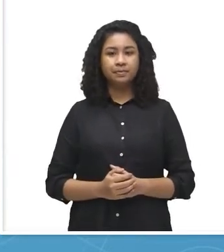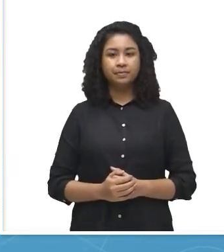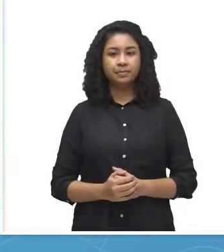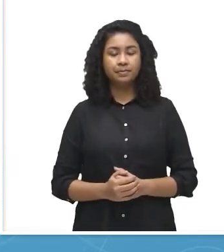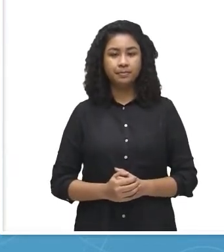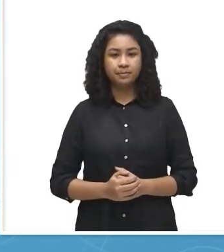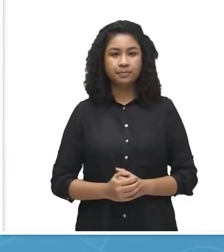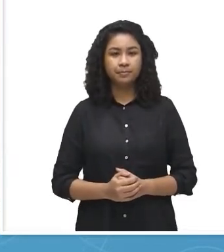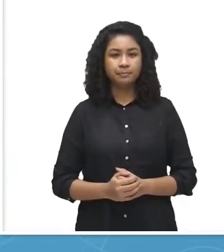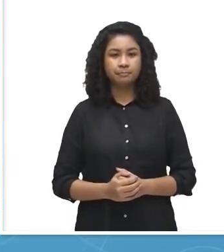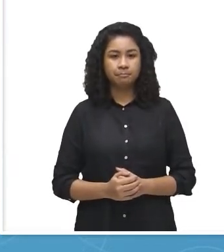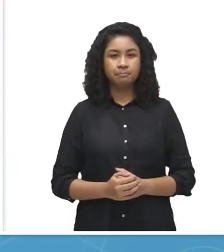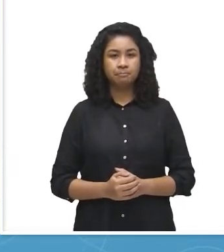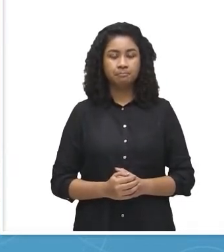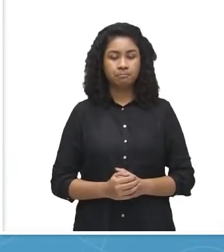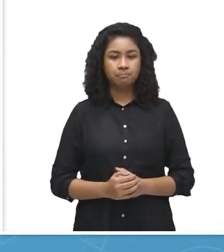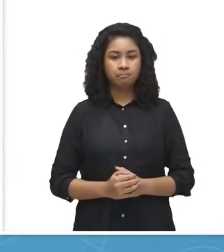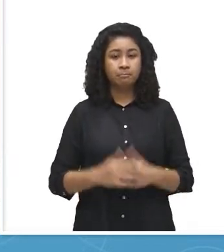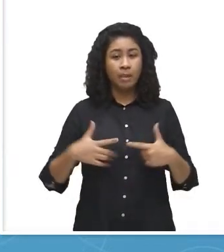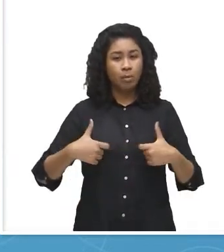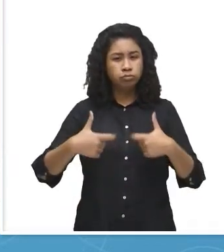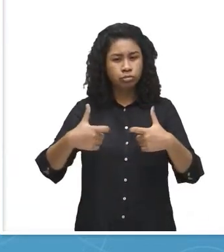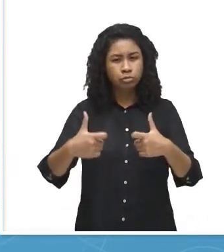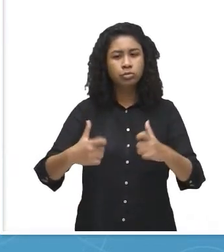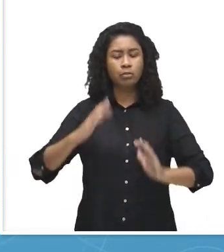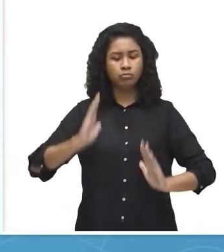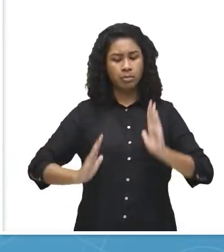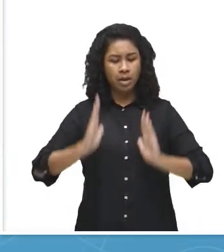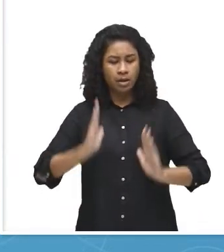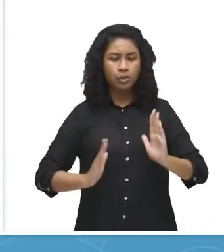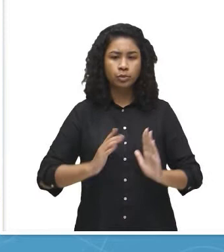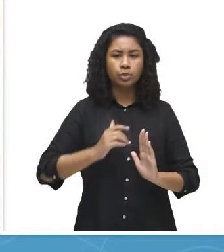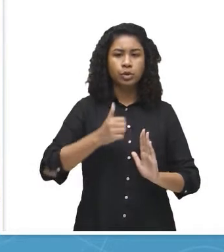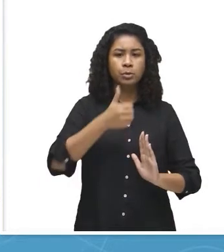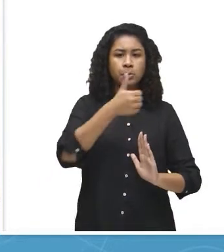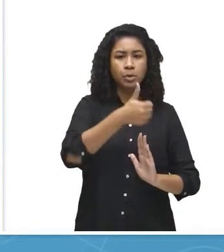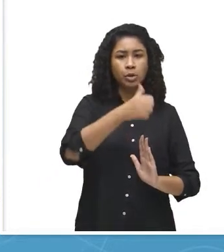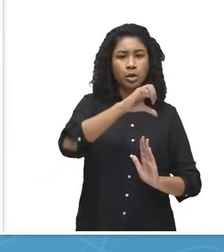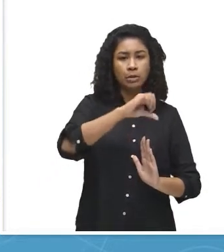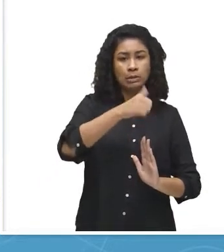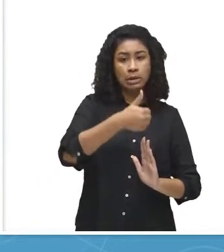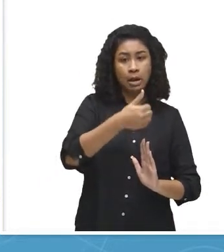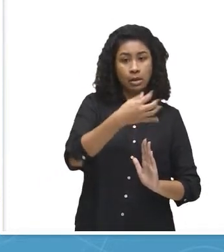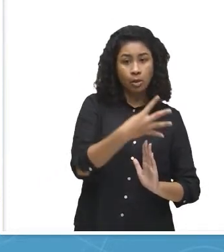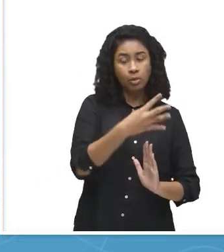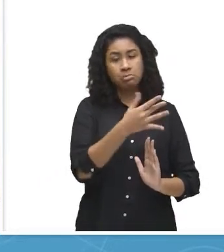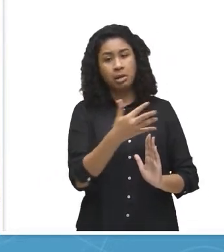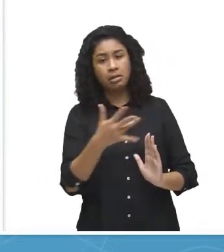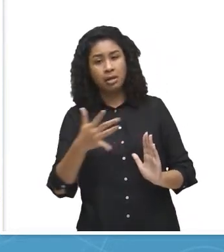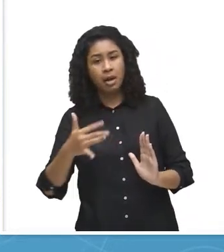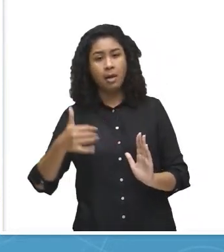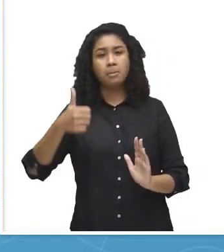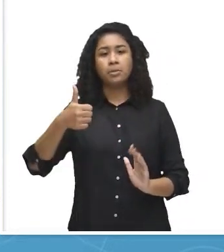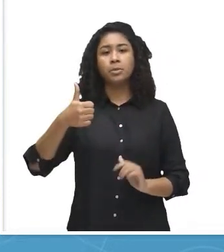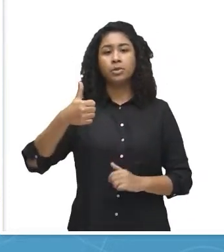Os anos da Primeira Guerra Mundial, que vão de 1914 até 1918,